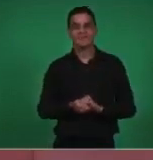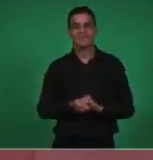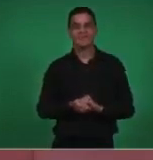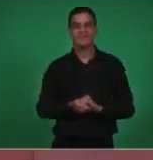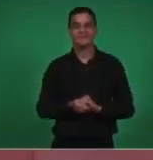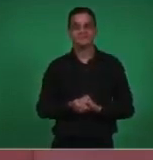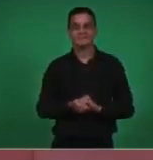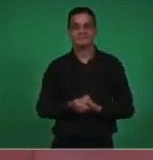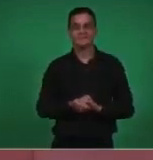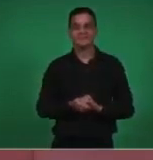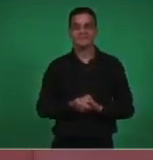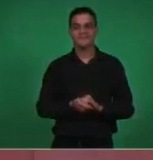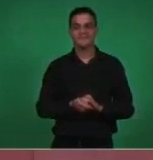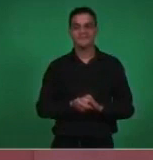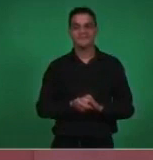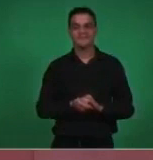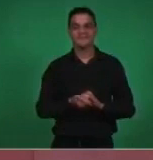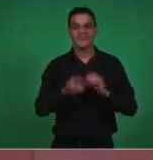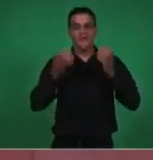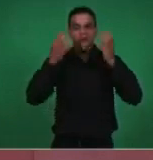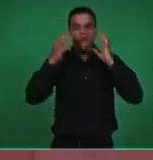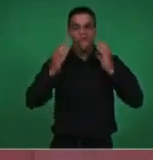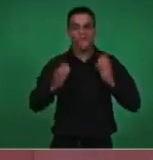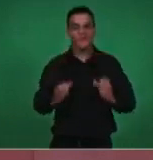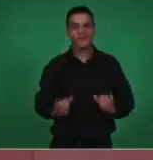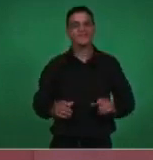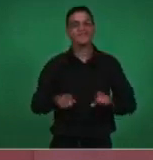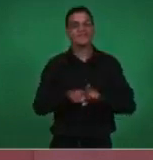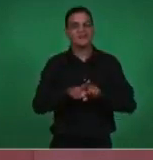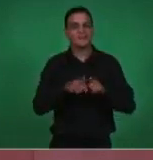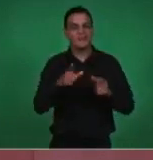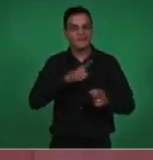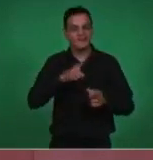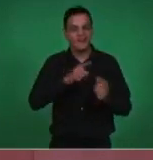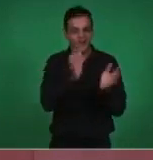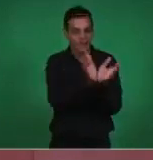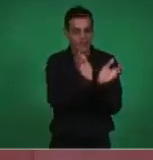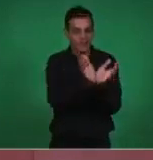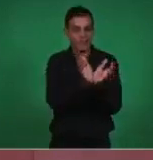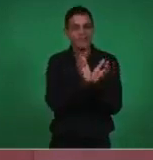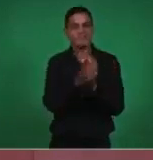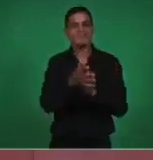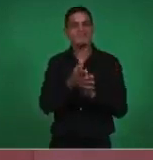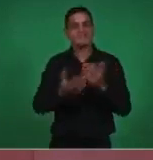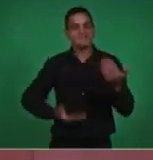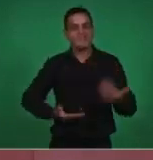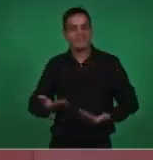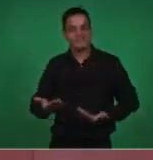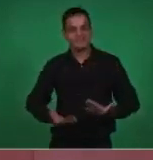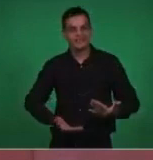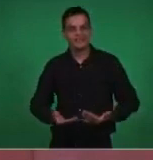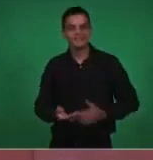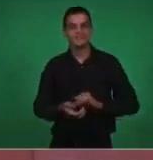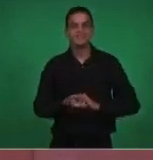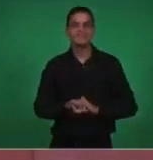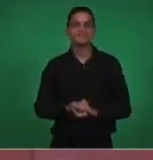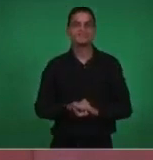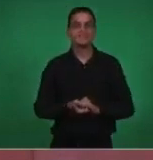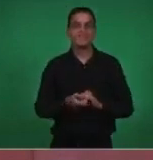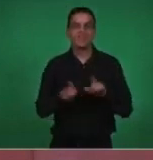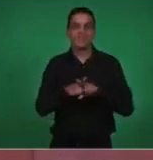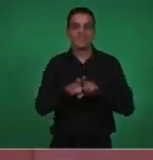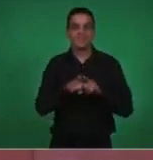de irmãs em Amsterdã. Na Bélgica, em Bruxelas, na cidade